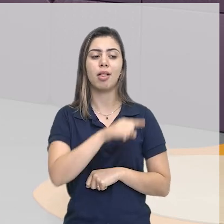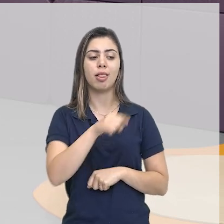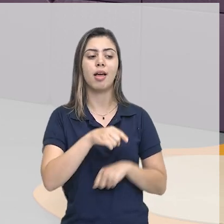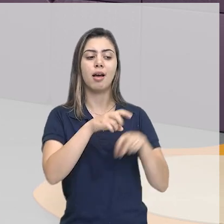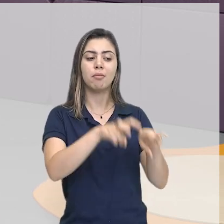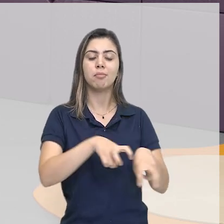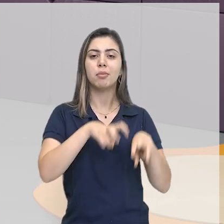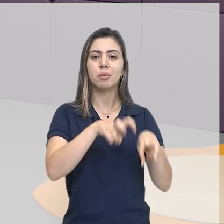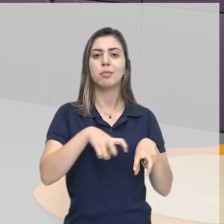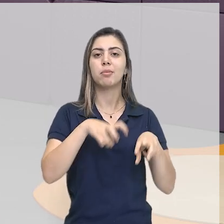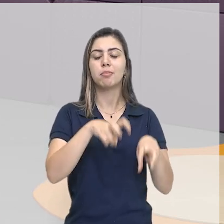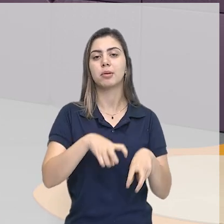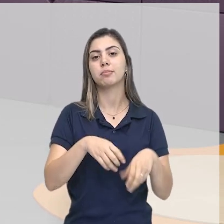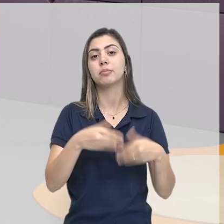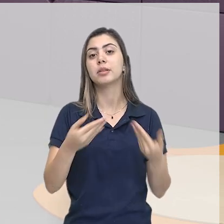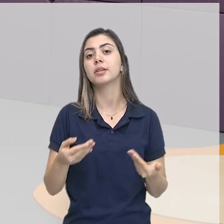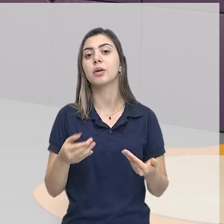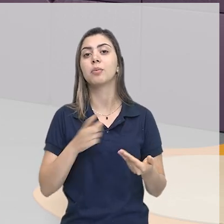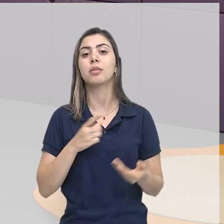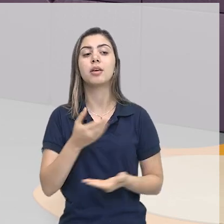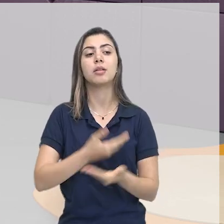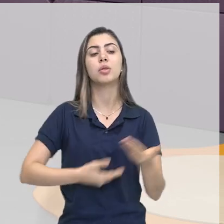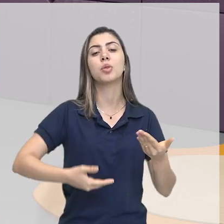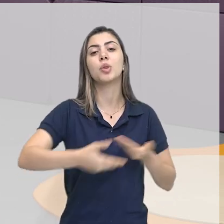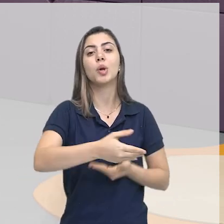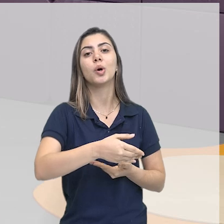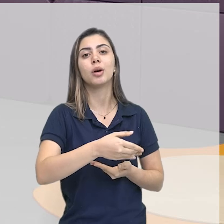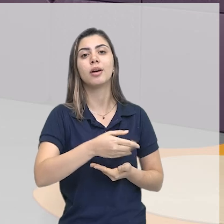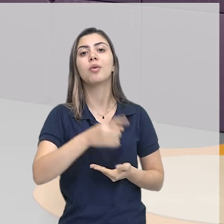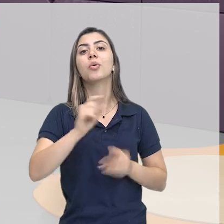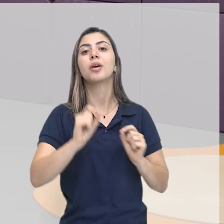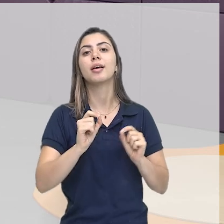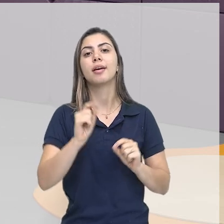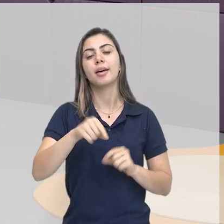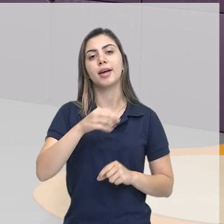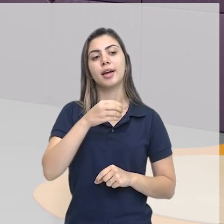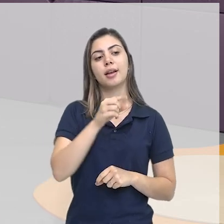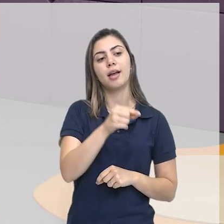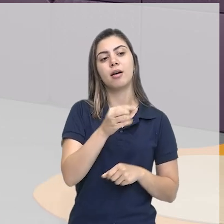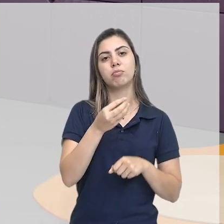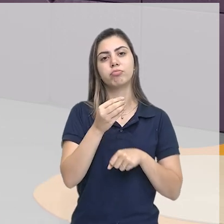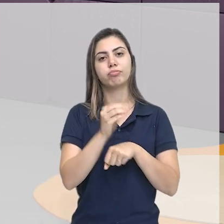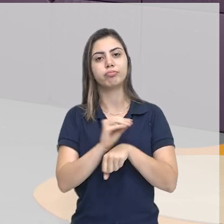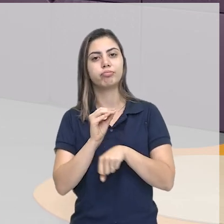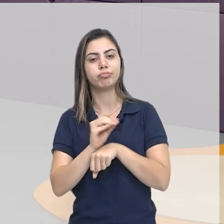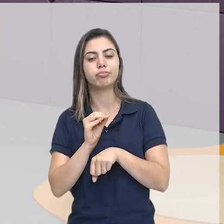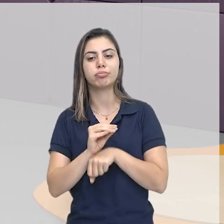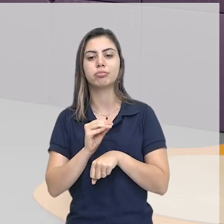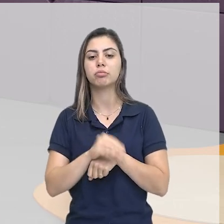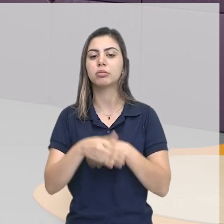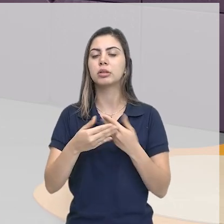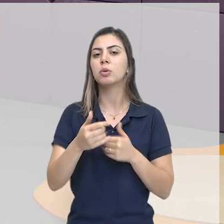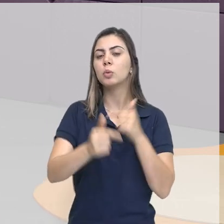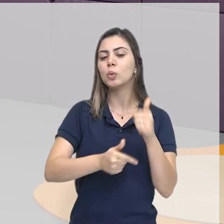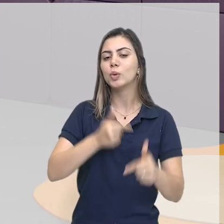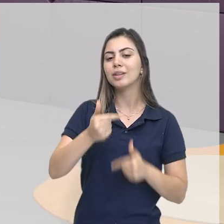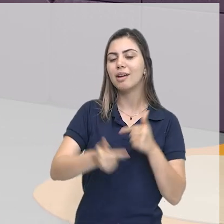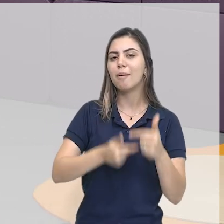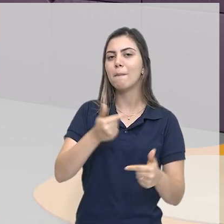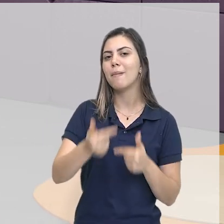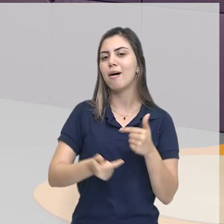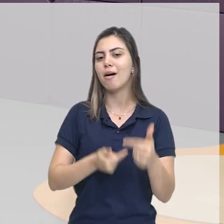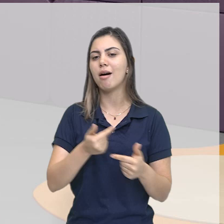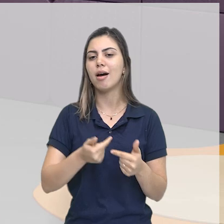camponeses, né? Em troca do sustento. O trabalho manual, nesse período, ele era considerado